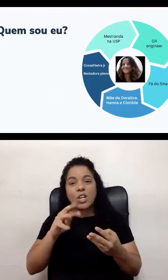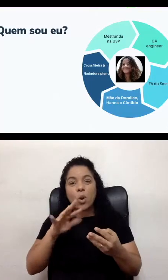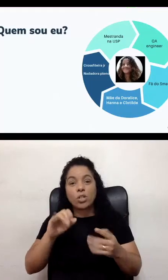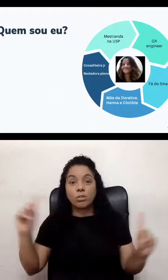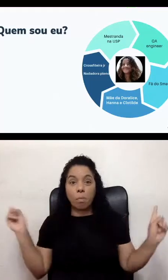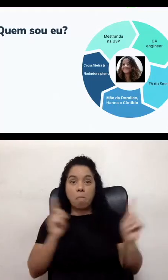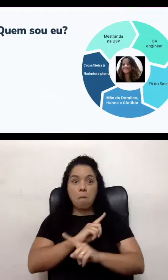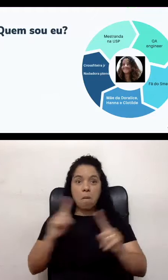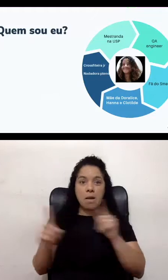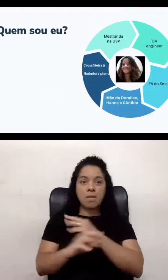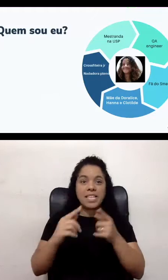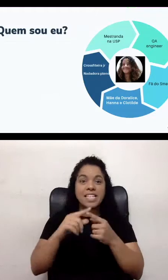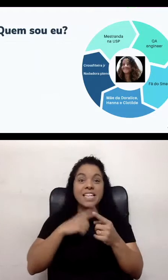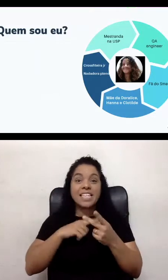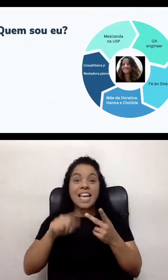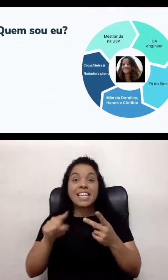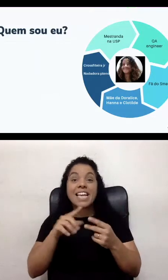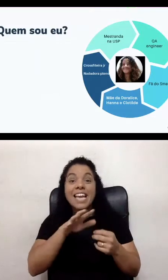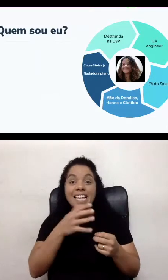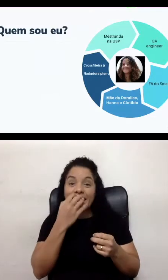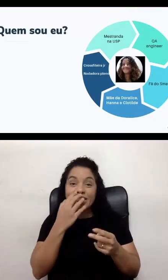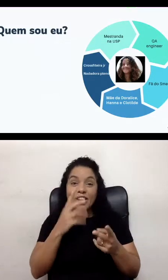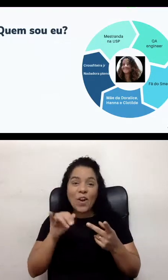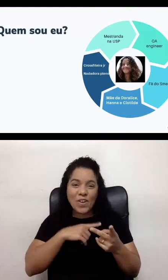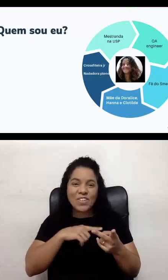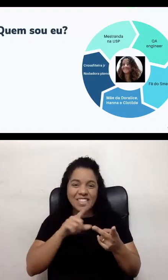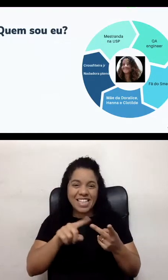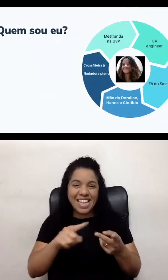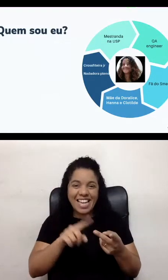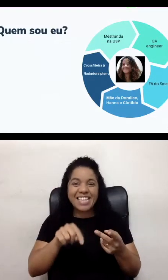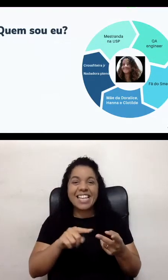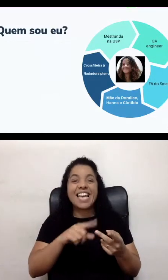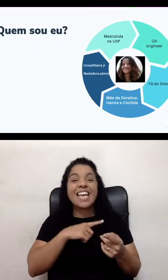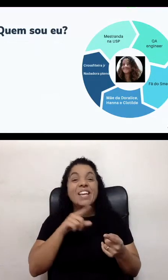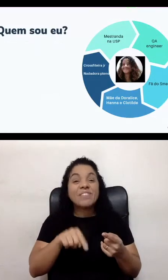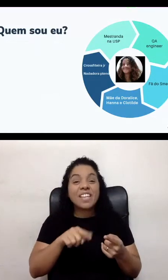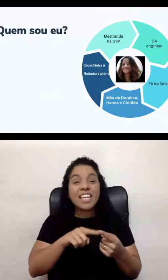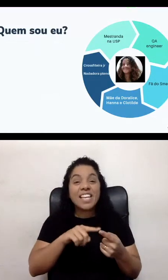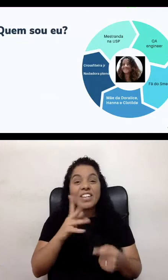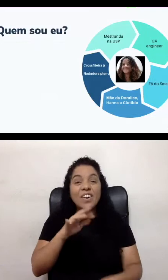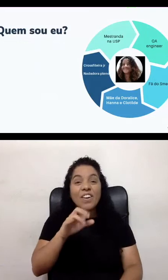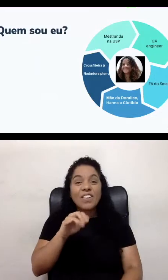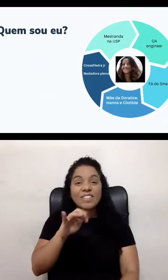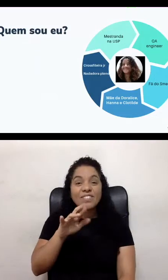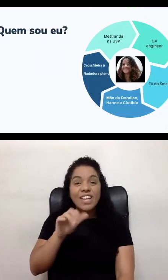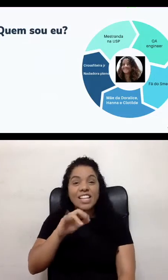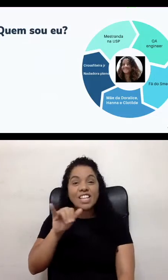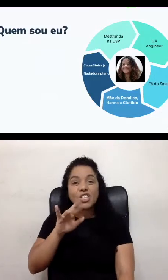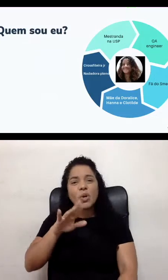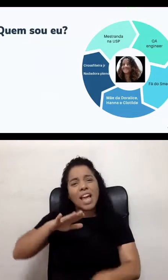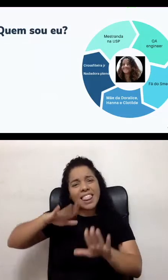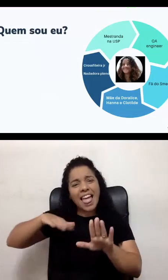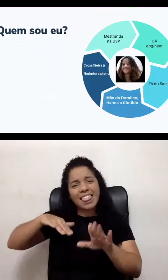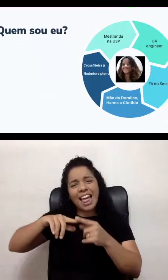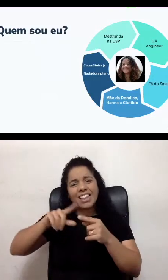vocês escutarem um latido, não se importem. Eu sou classifiteira júnior e eu sou nadadora pleno. Para ser sênior